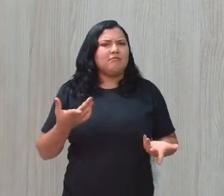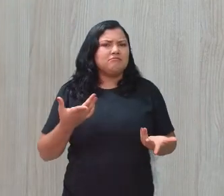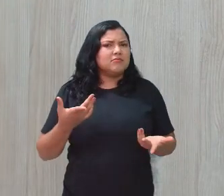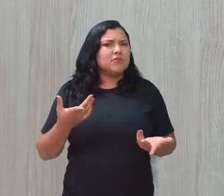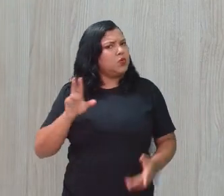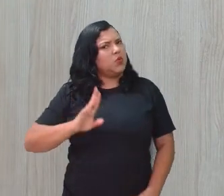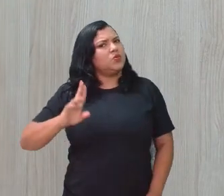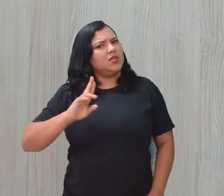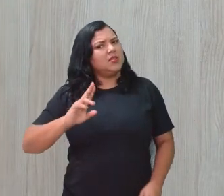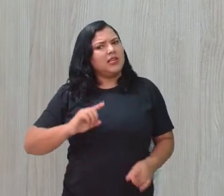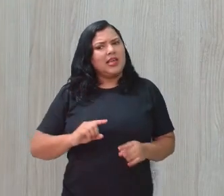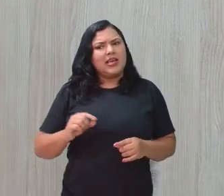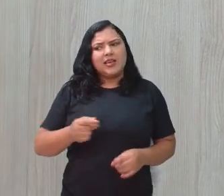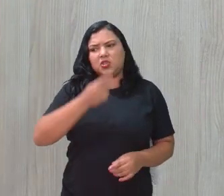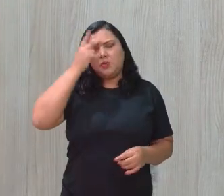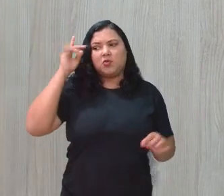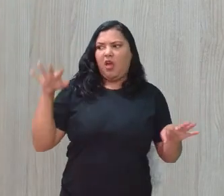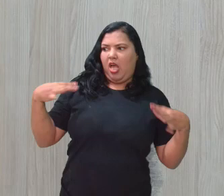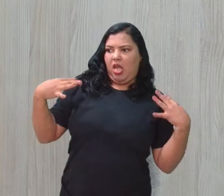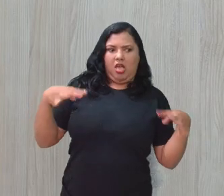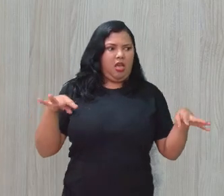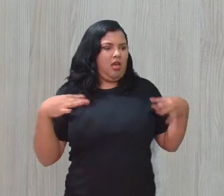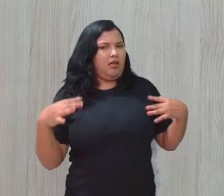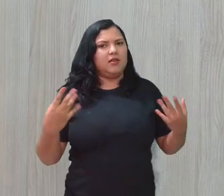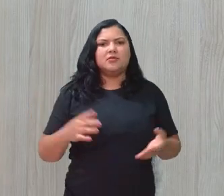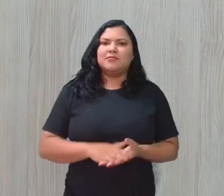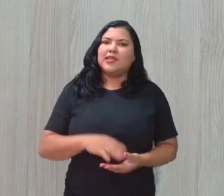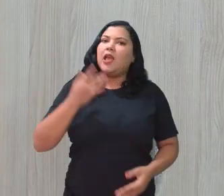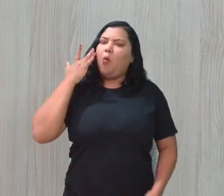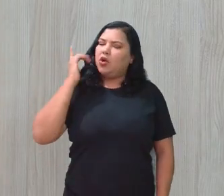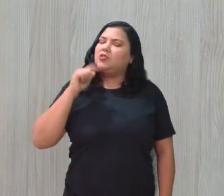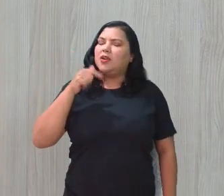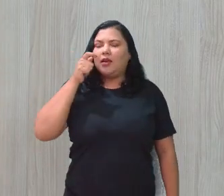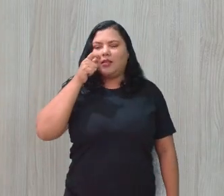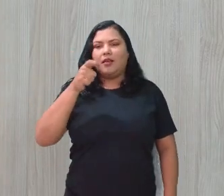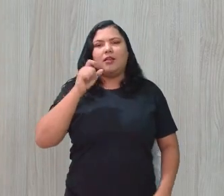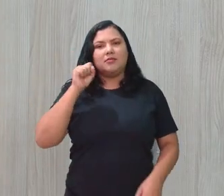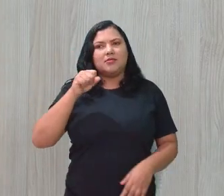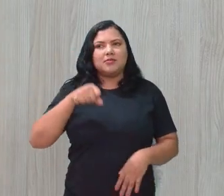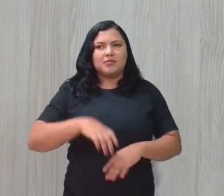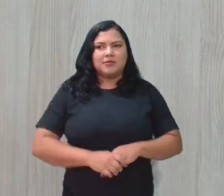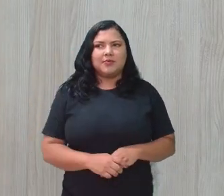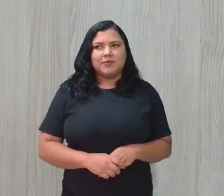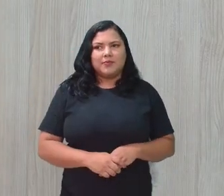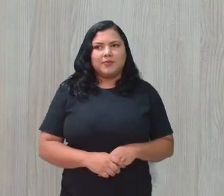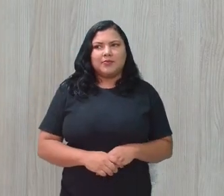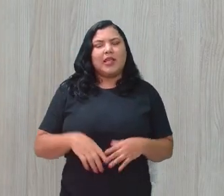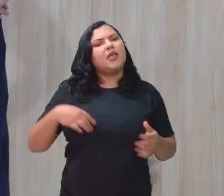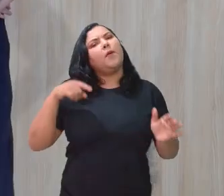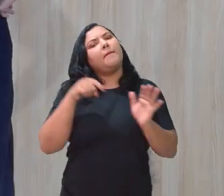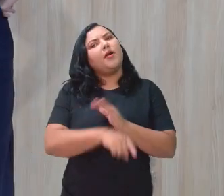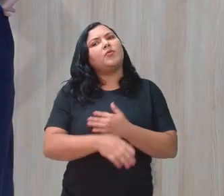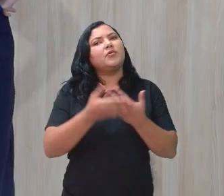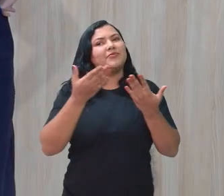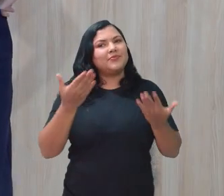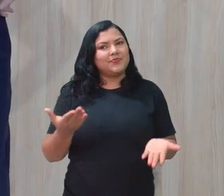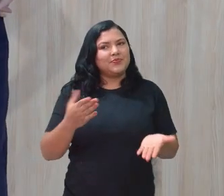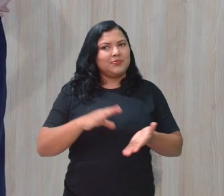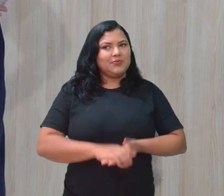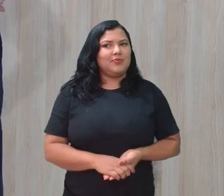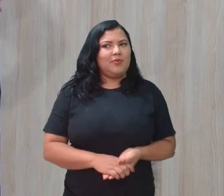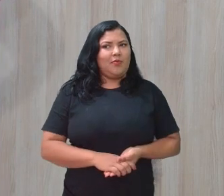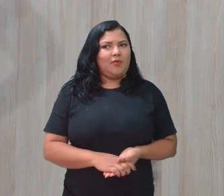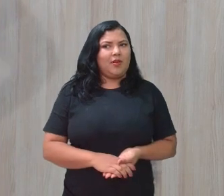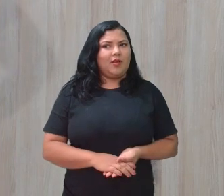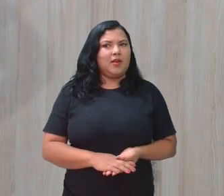acessório e está causando isso tudo. Eu acho que foi bem interessante. E eu pergunto para vocês, pessoal, me